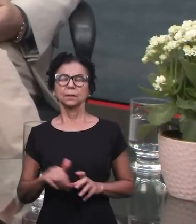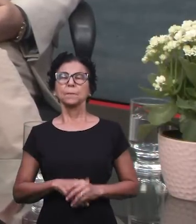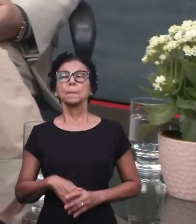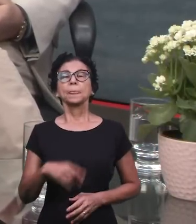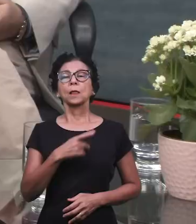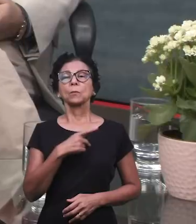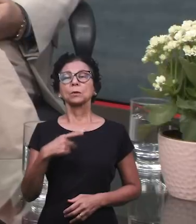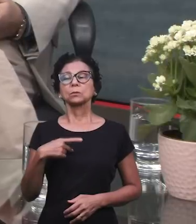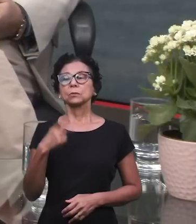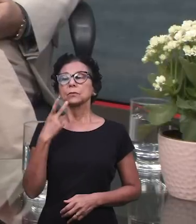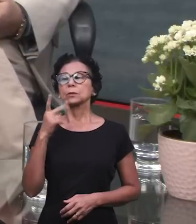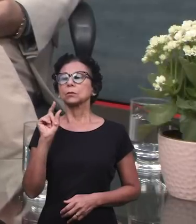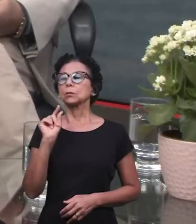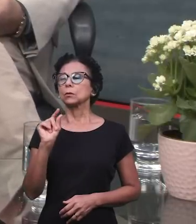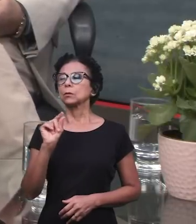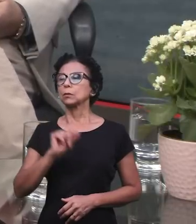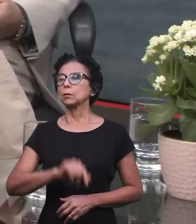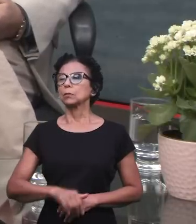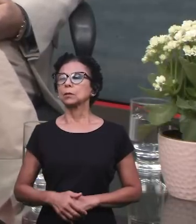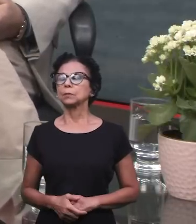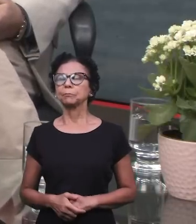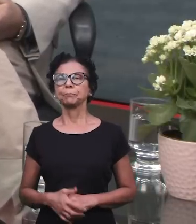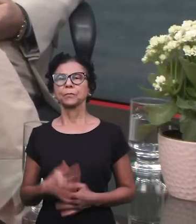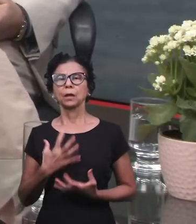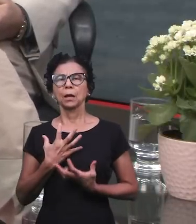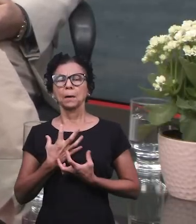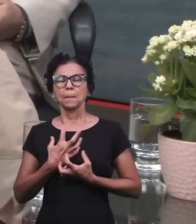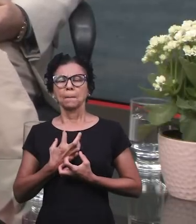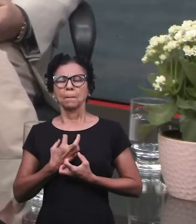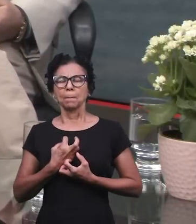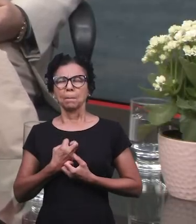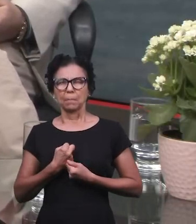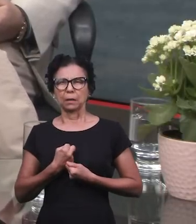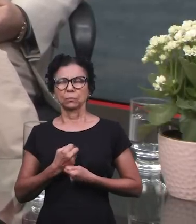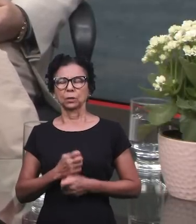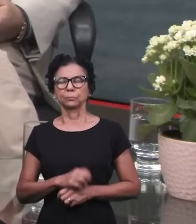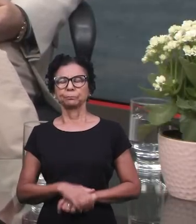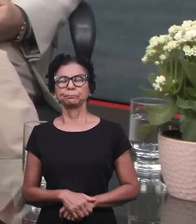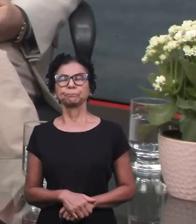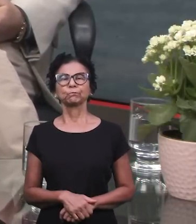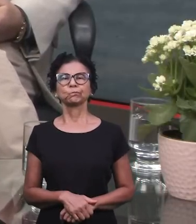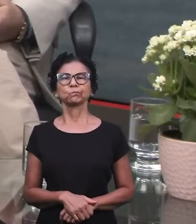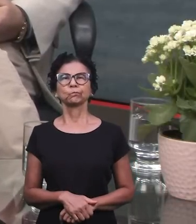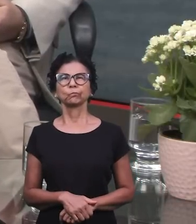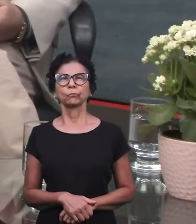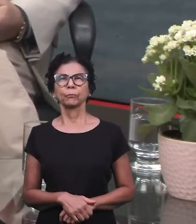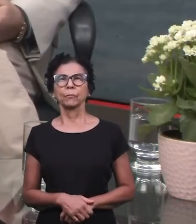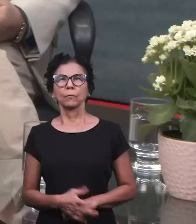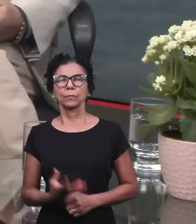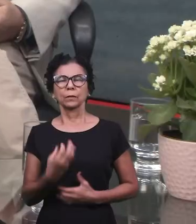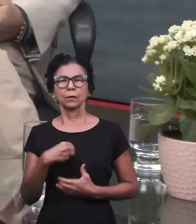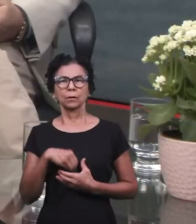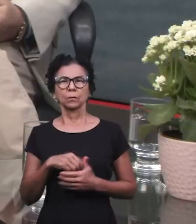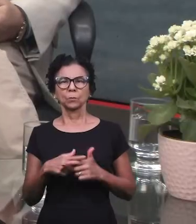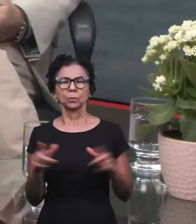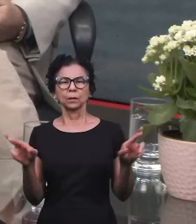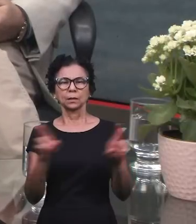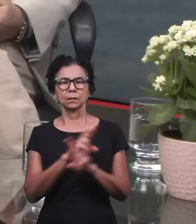assim, olha, a mágoa, o ressentimento, o problema de relacionamento é do